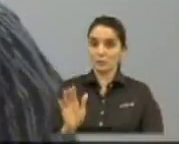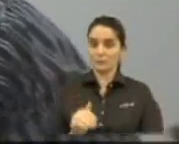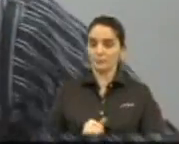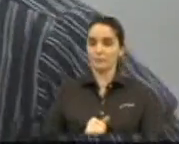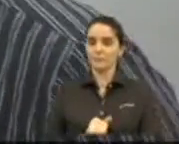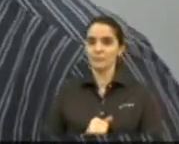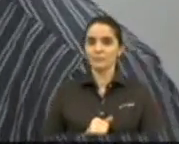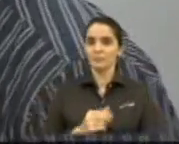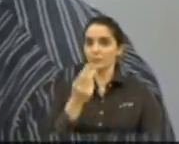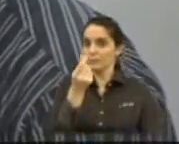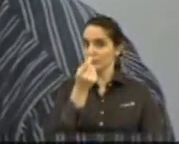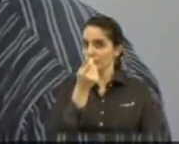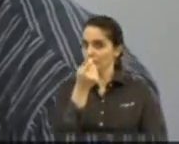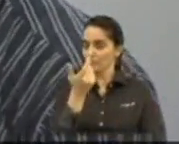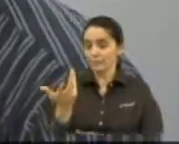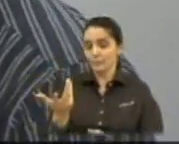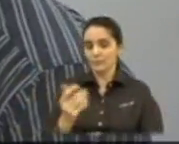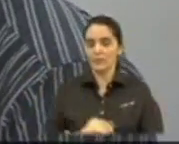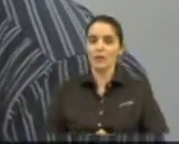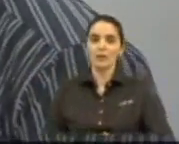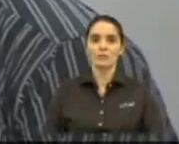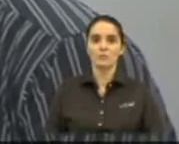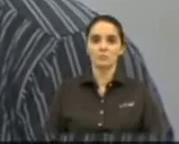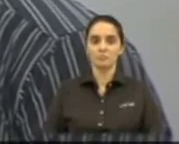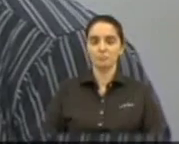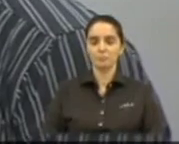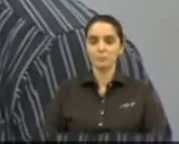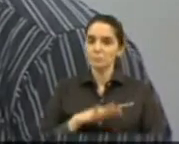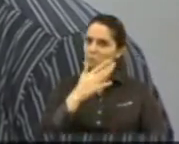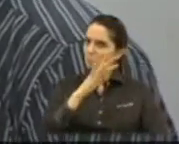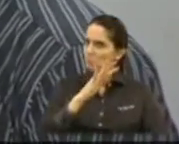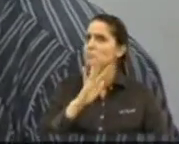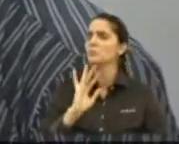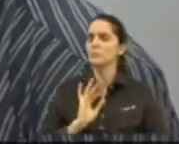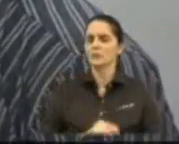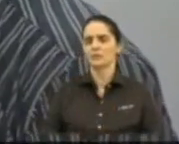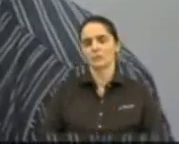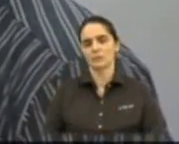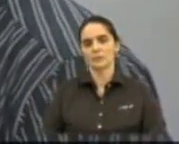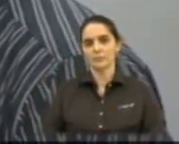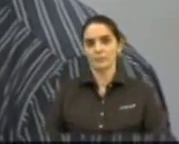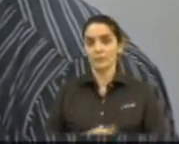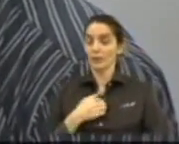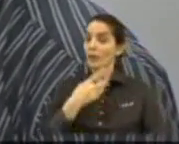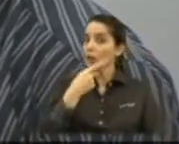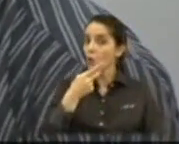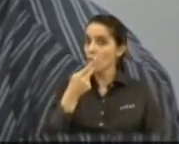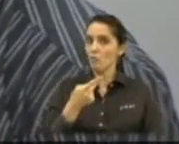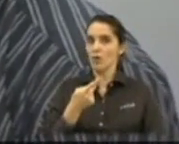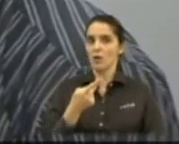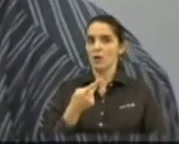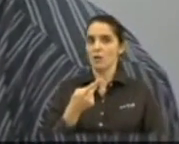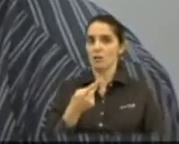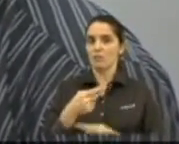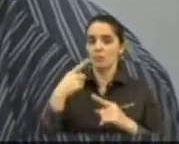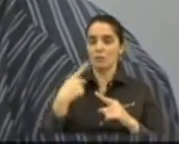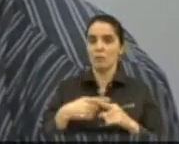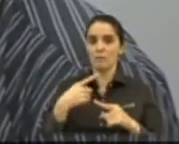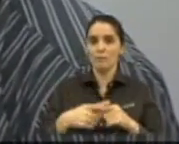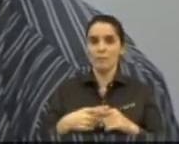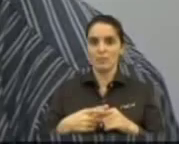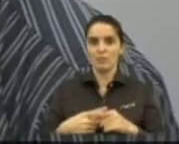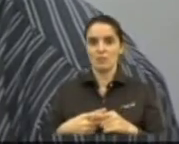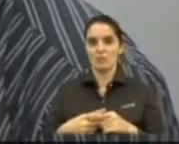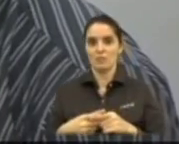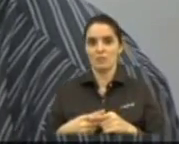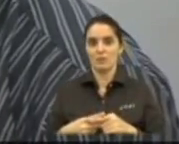Na média, senhores, na média. Não estou generalizando aqui. Digo isto porque o mesmo Estado Islâmico